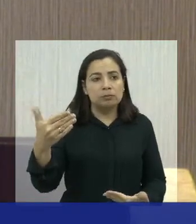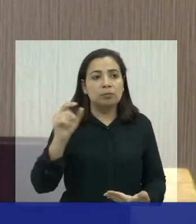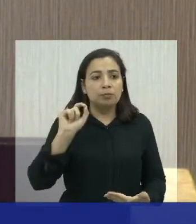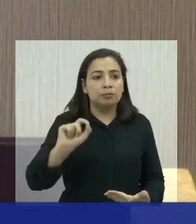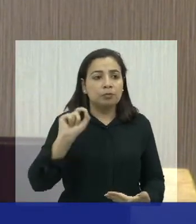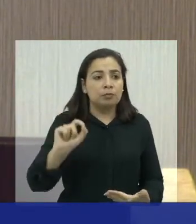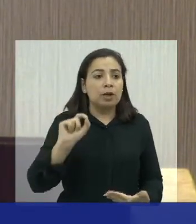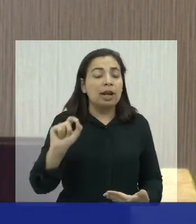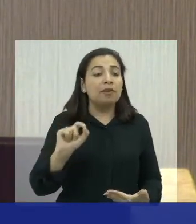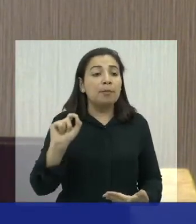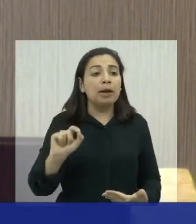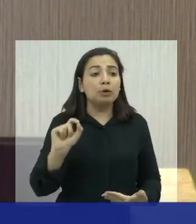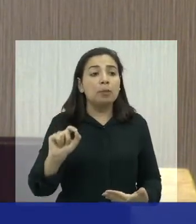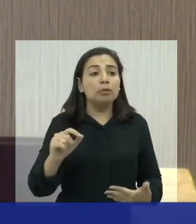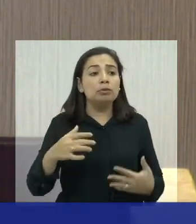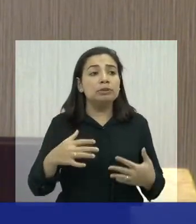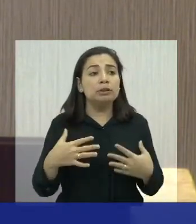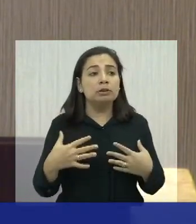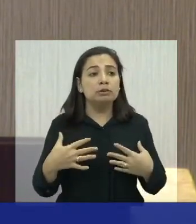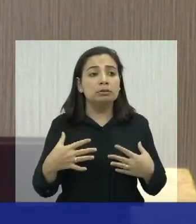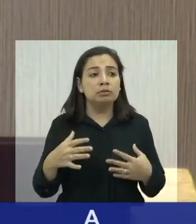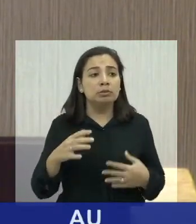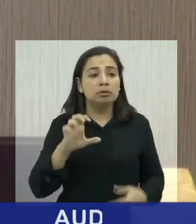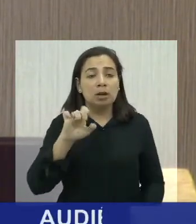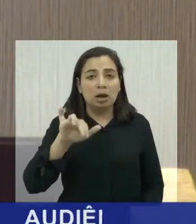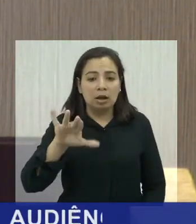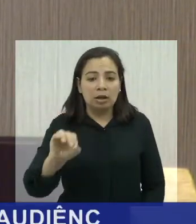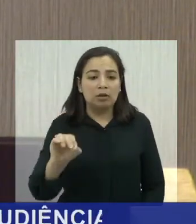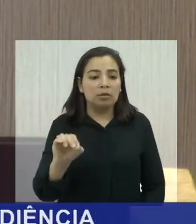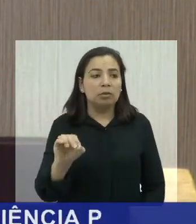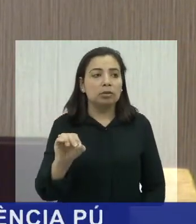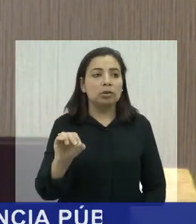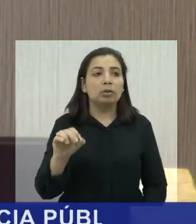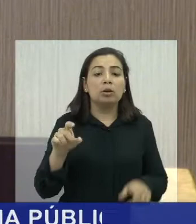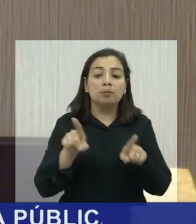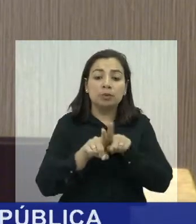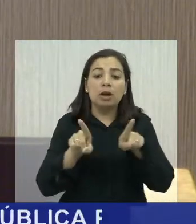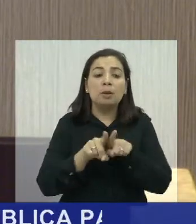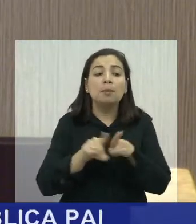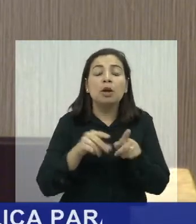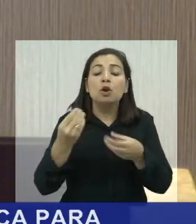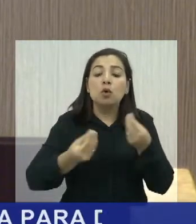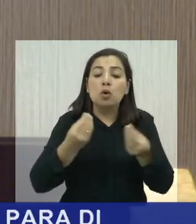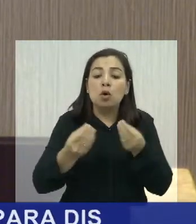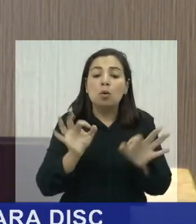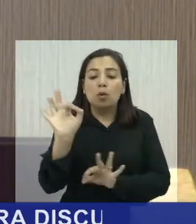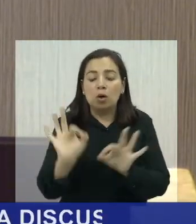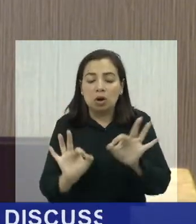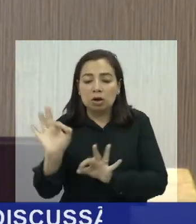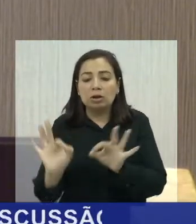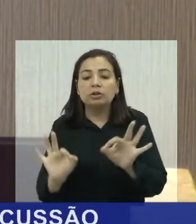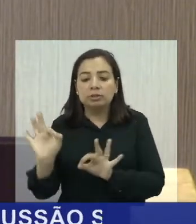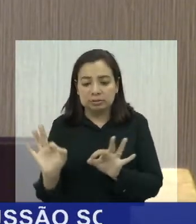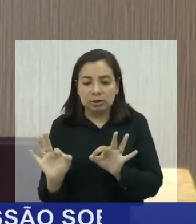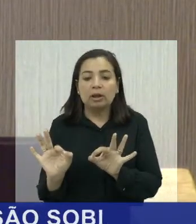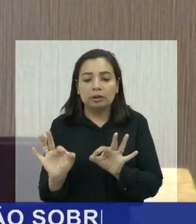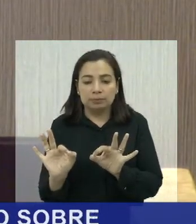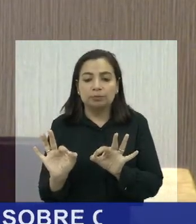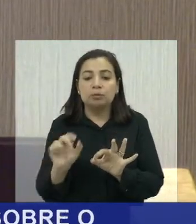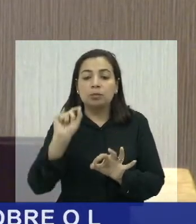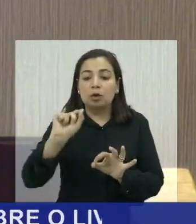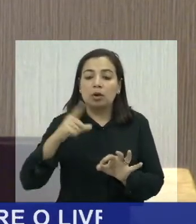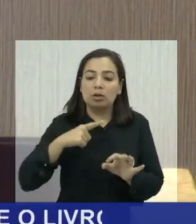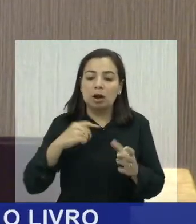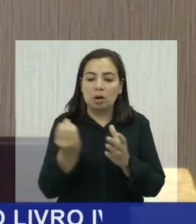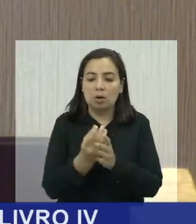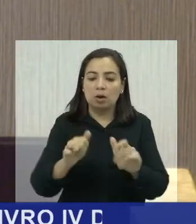vereador Ézio. A postura dele, a maneira como ele conduziu essa